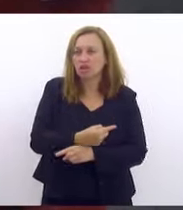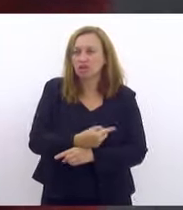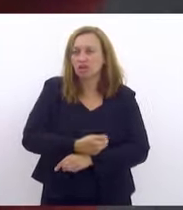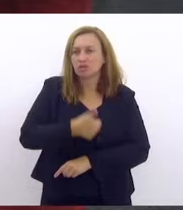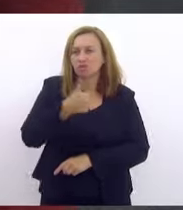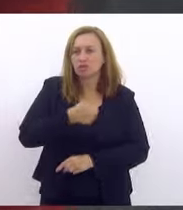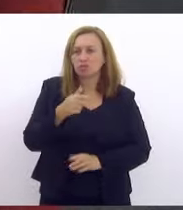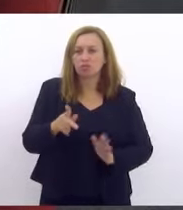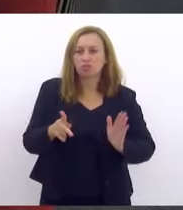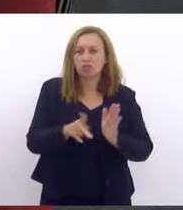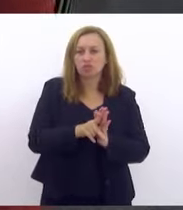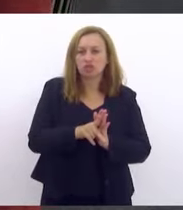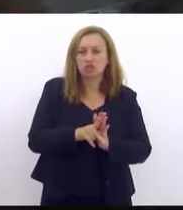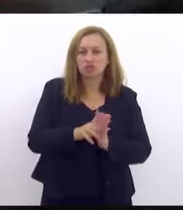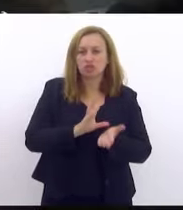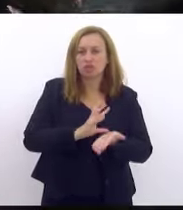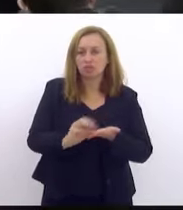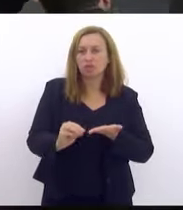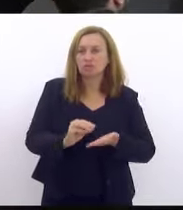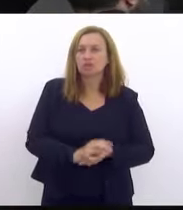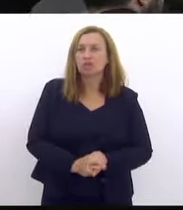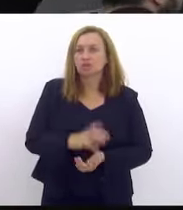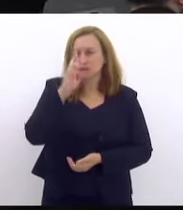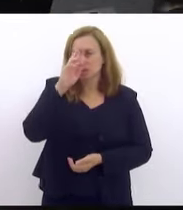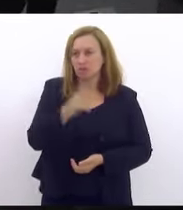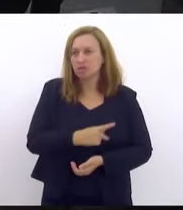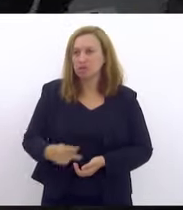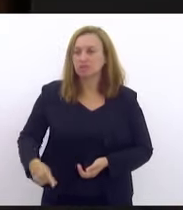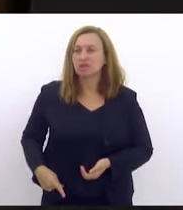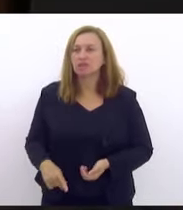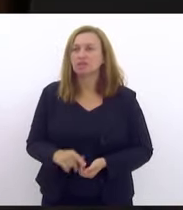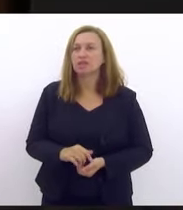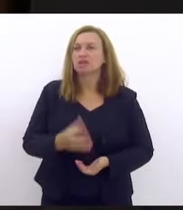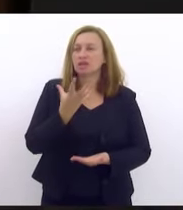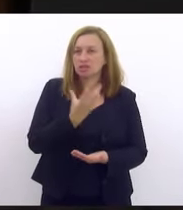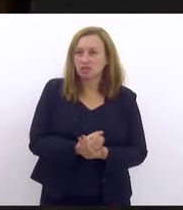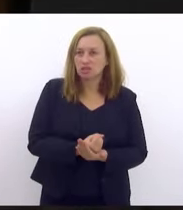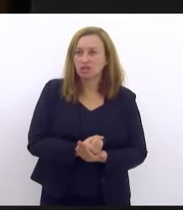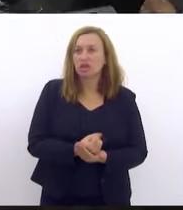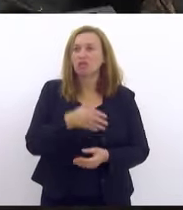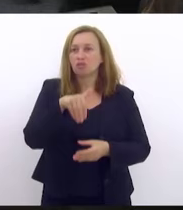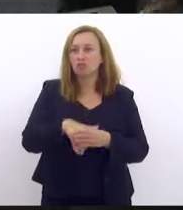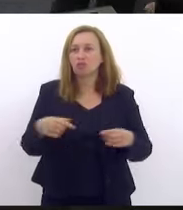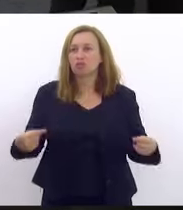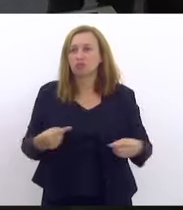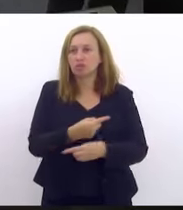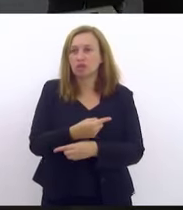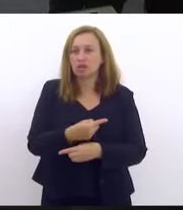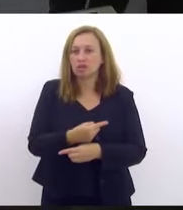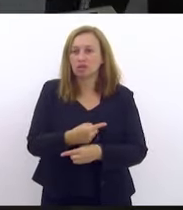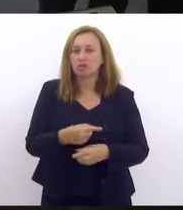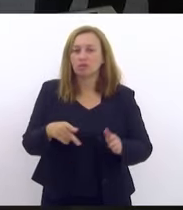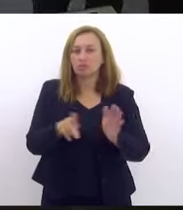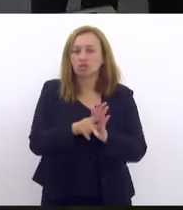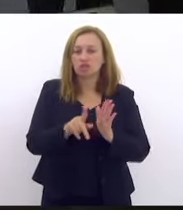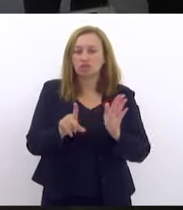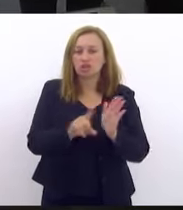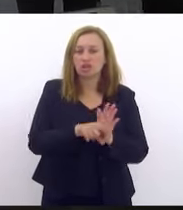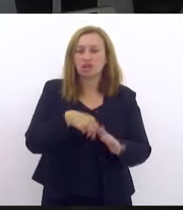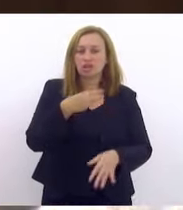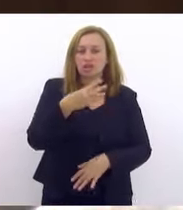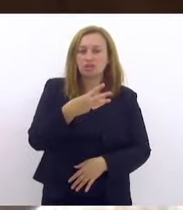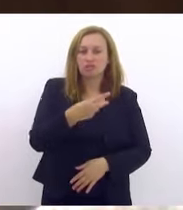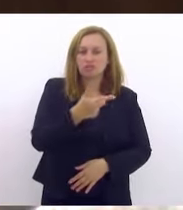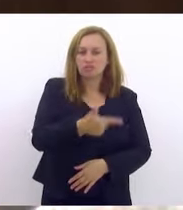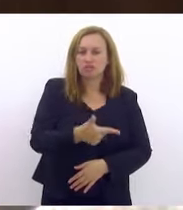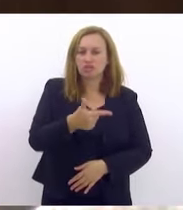primeiro projeto de pauta. É, presidente. Perfeito. Gostaria de registrar meu voto contrário ao projeto de lei 2731 de